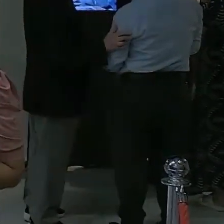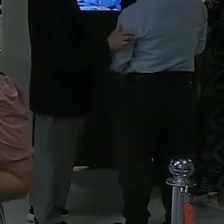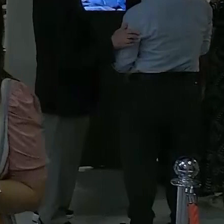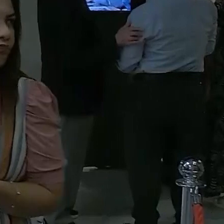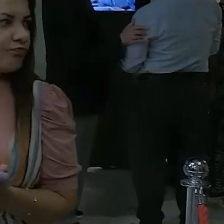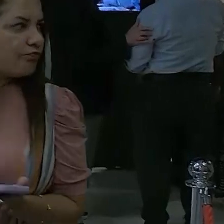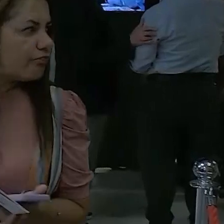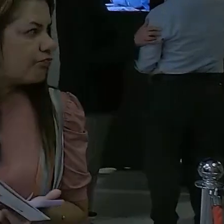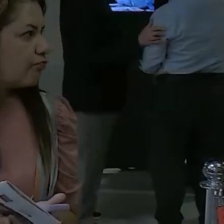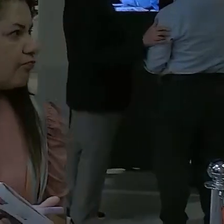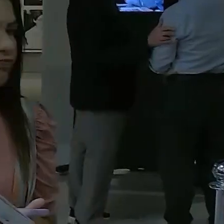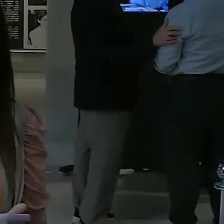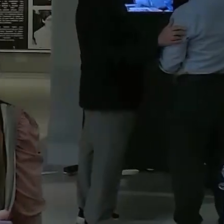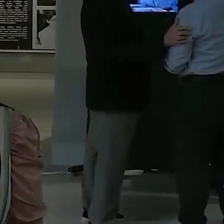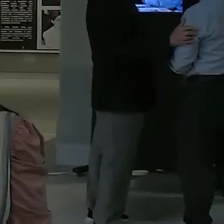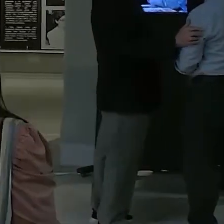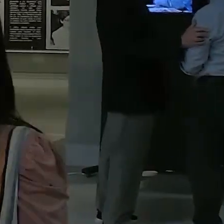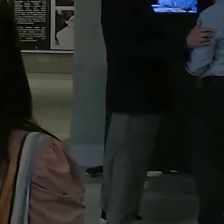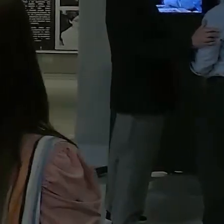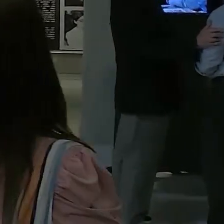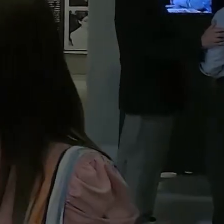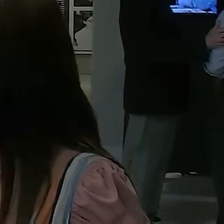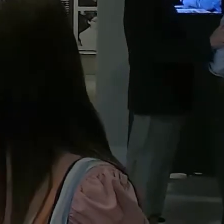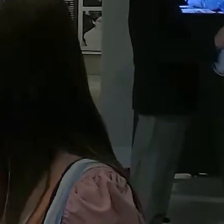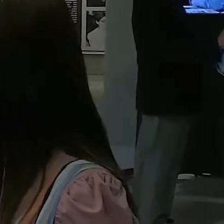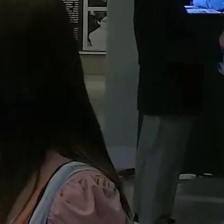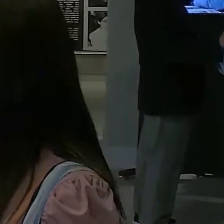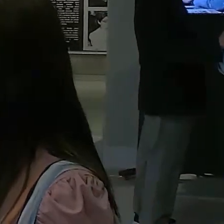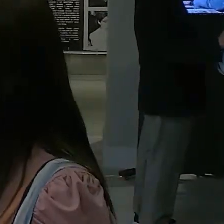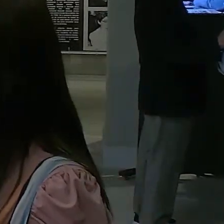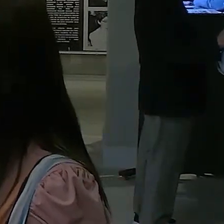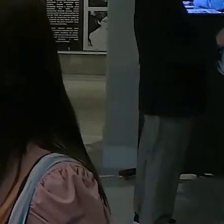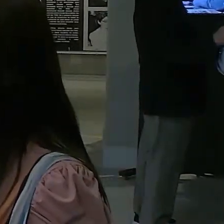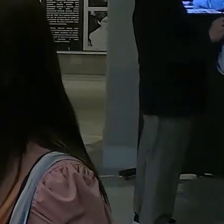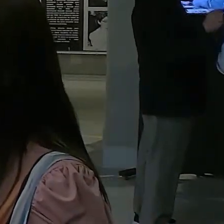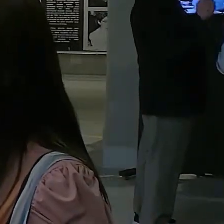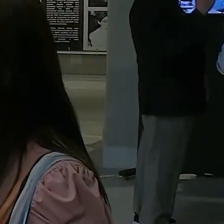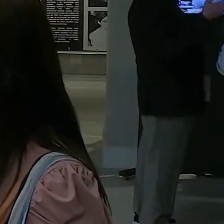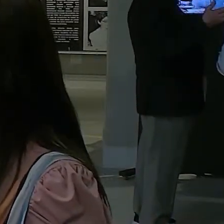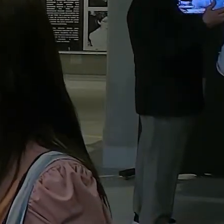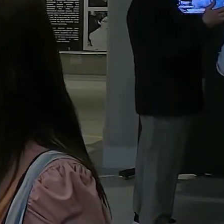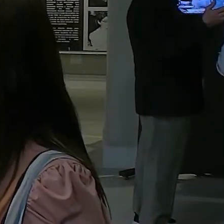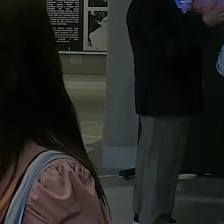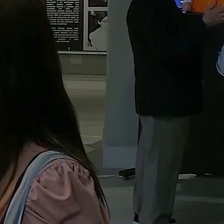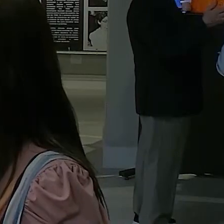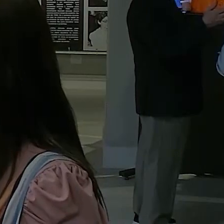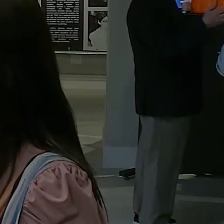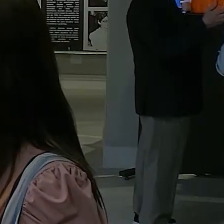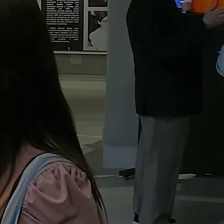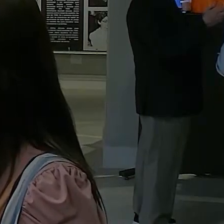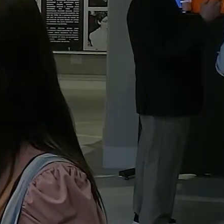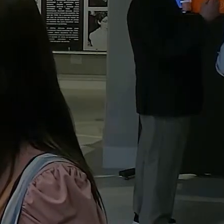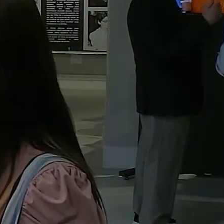Espetacular. Eu preciso saber quem que eu falo para que você tenha